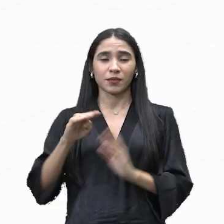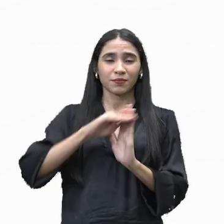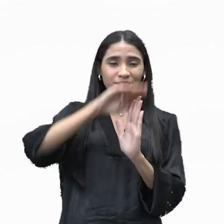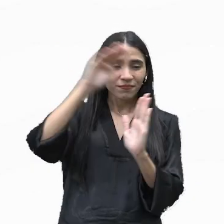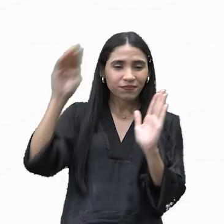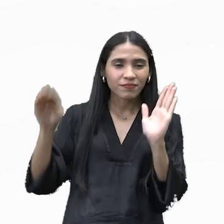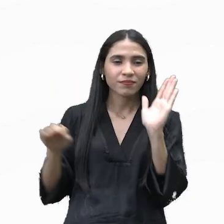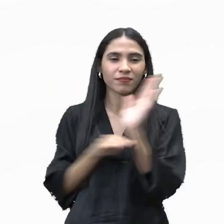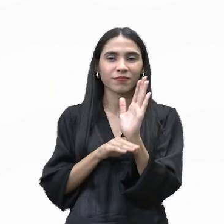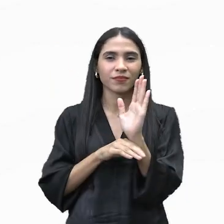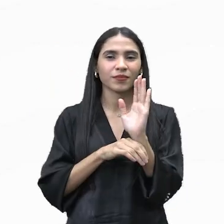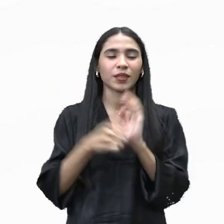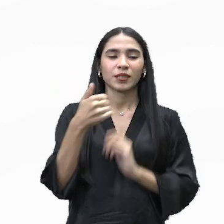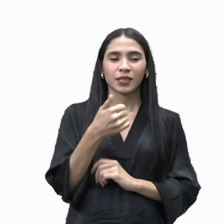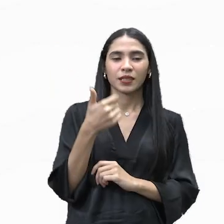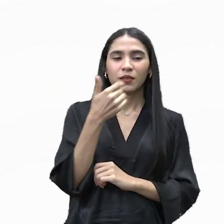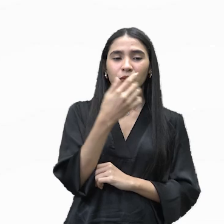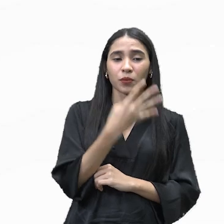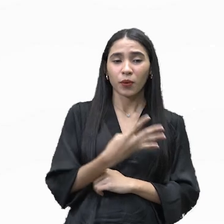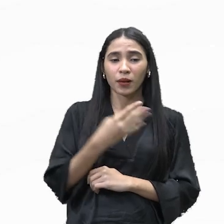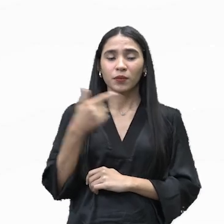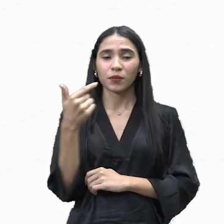Brasil ocupa a